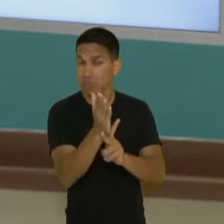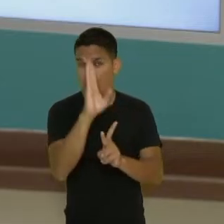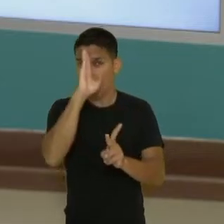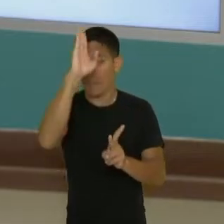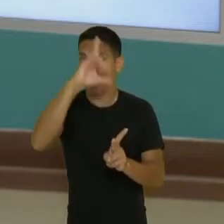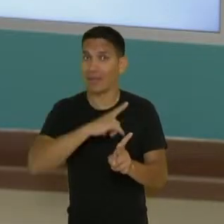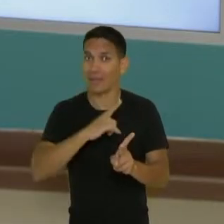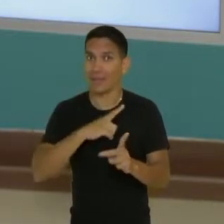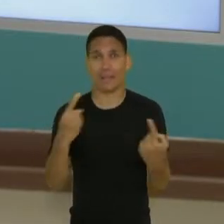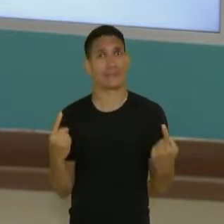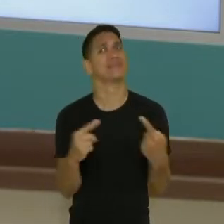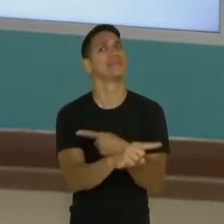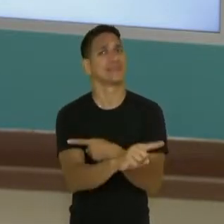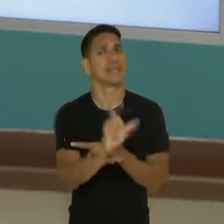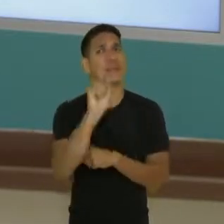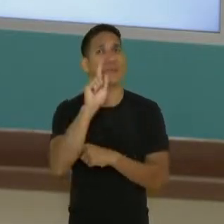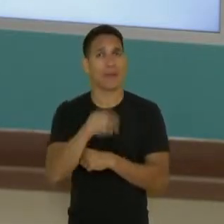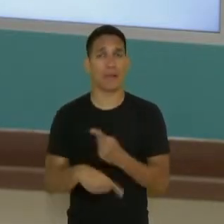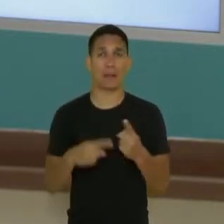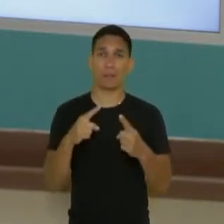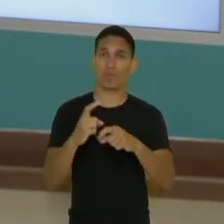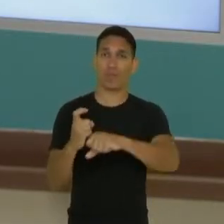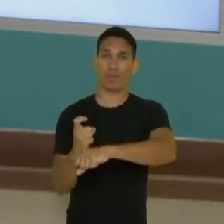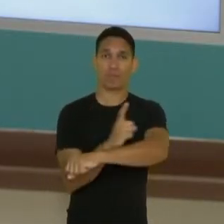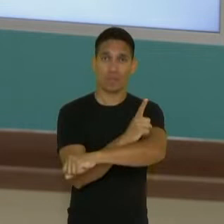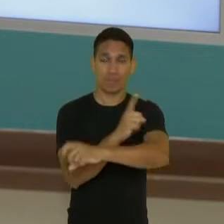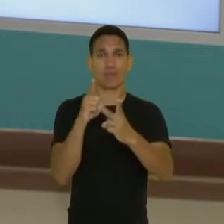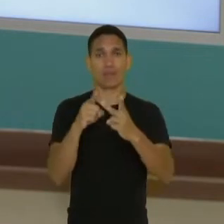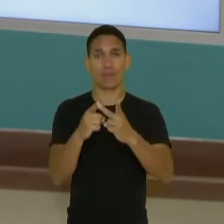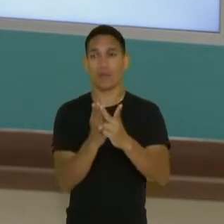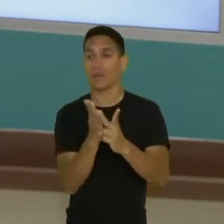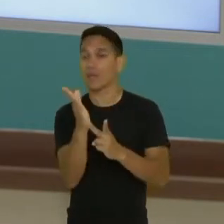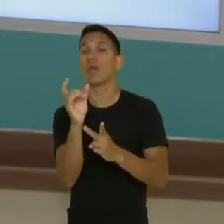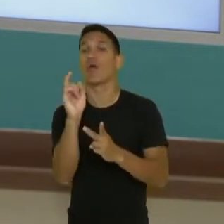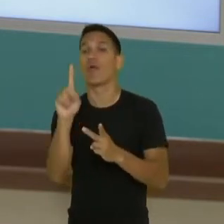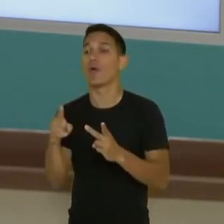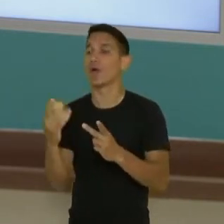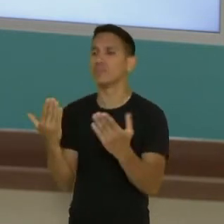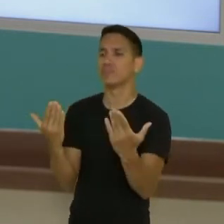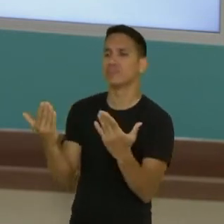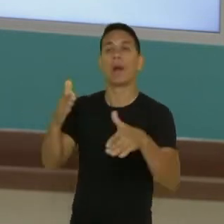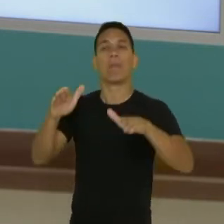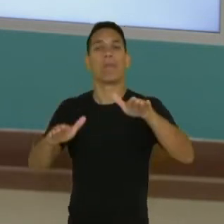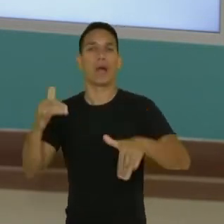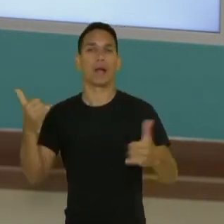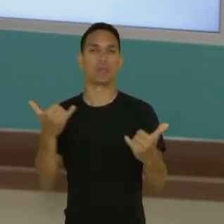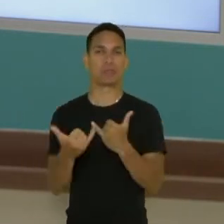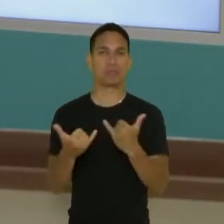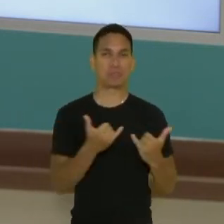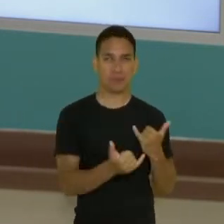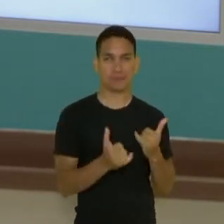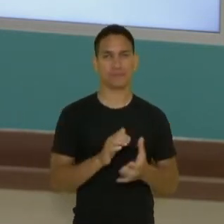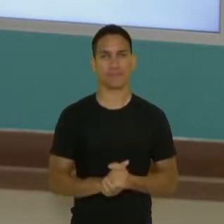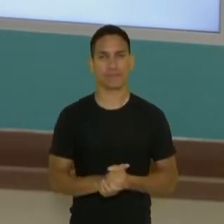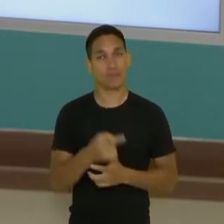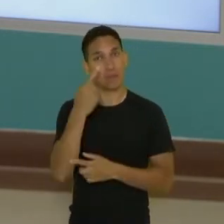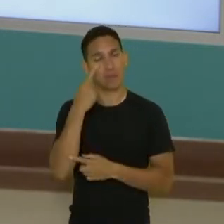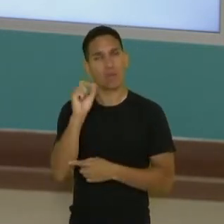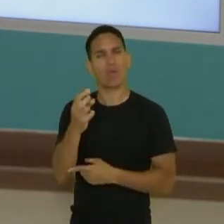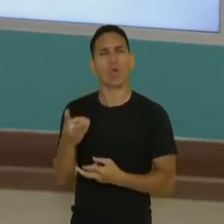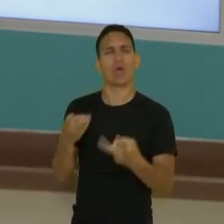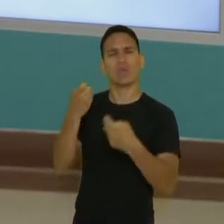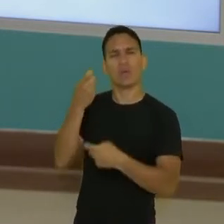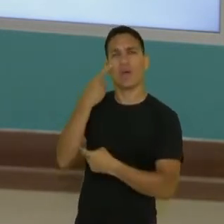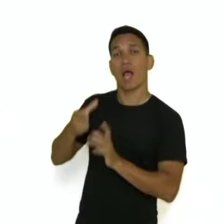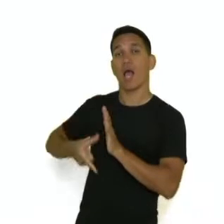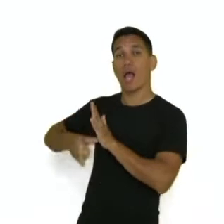bases, antagônicas entre si, são o evolucionismo e o relativismo. A reflexão sobre a cultura antes da antropologia